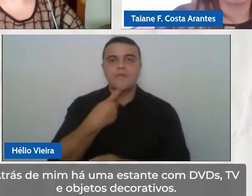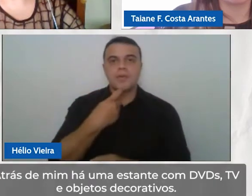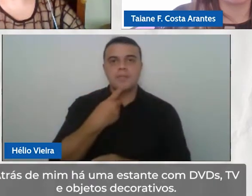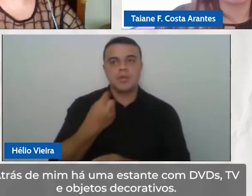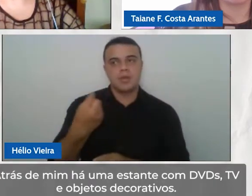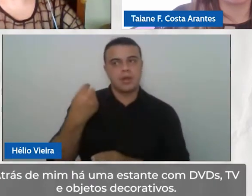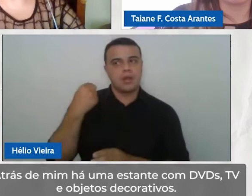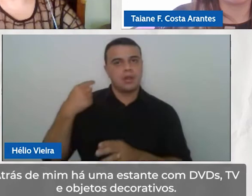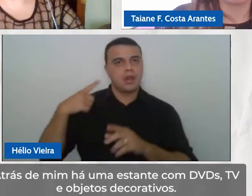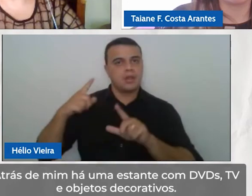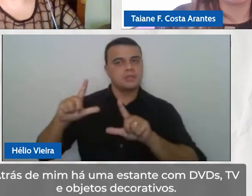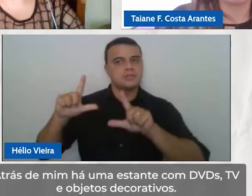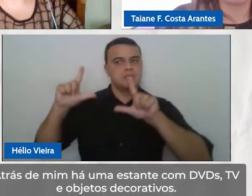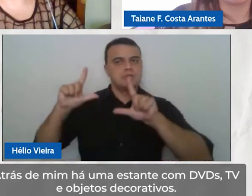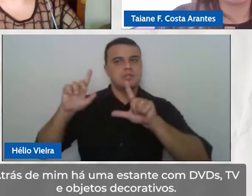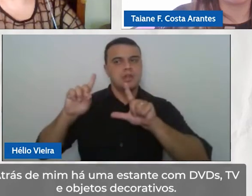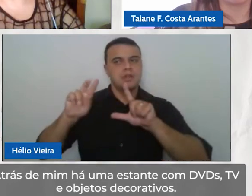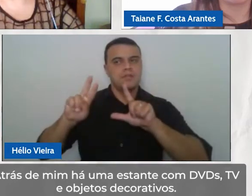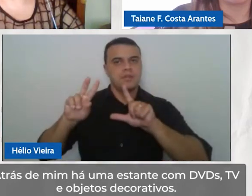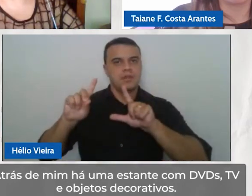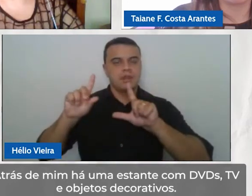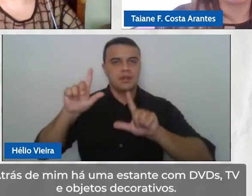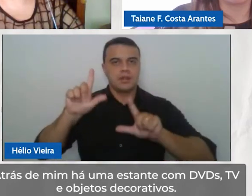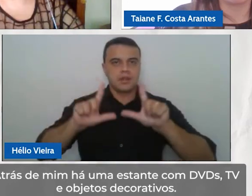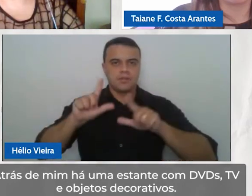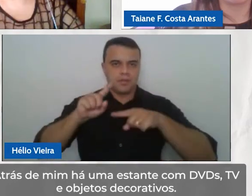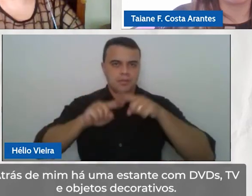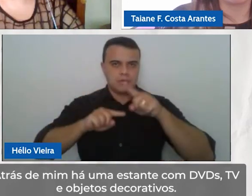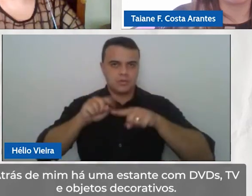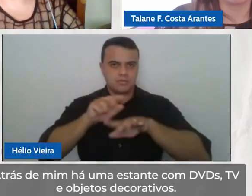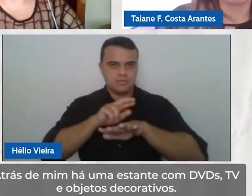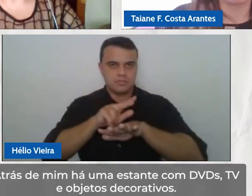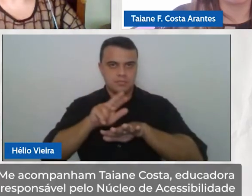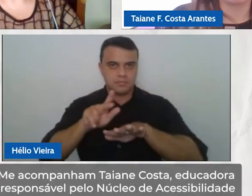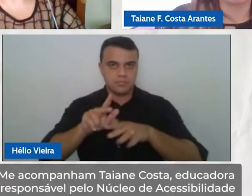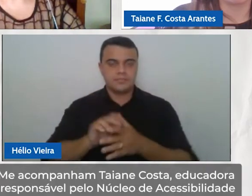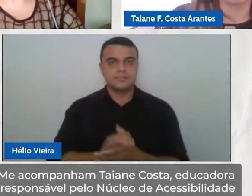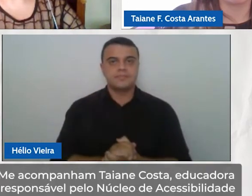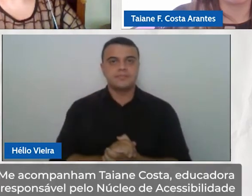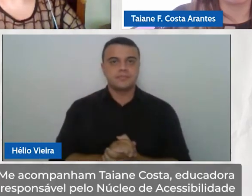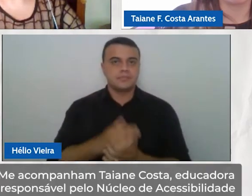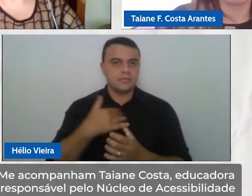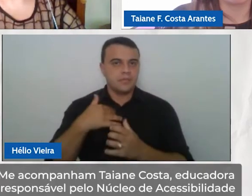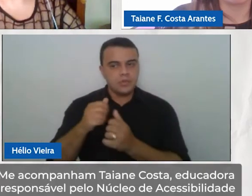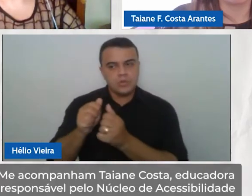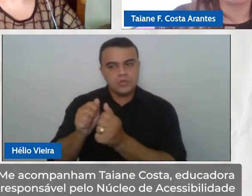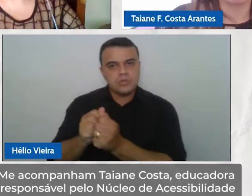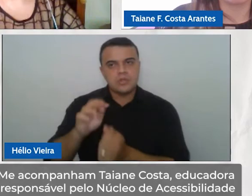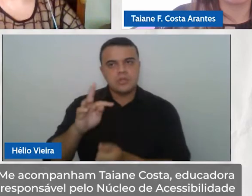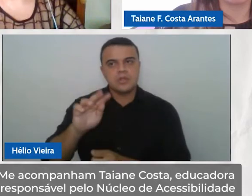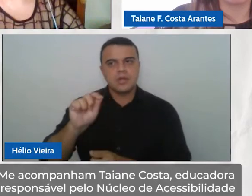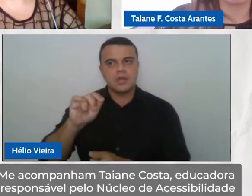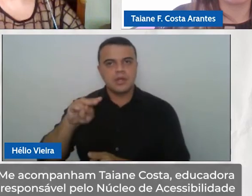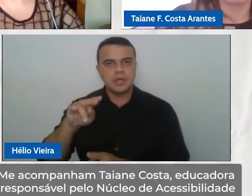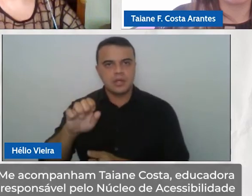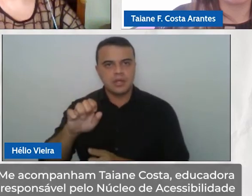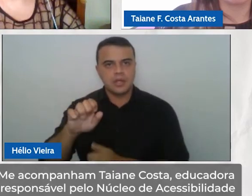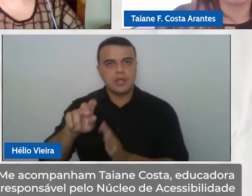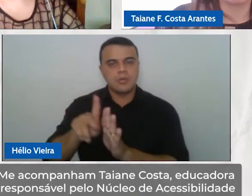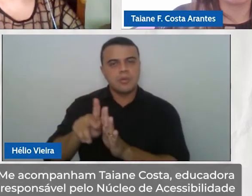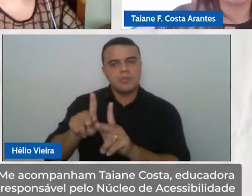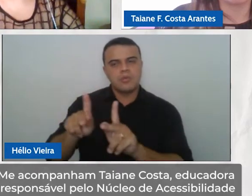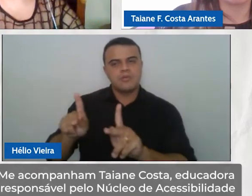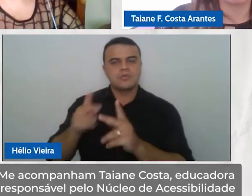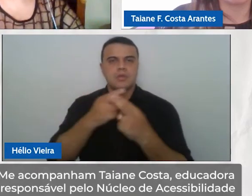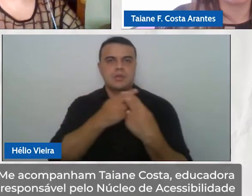uma estante com DVDs, TV e objetos decorativos. Me acompanham Tayane Costa, educadora